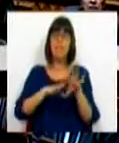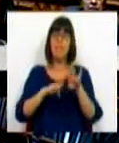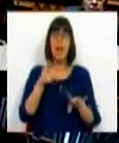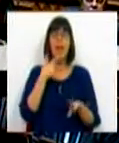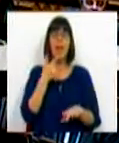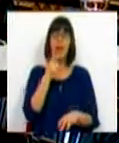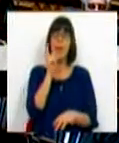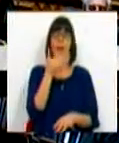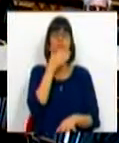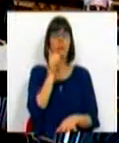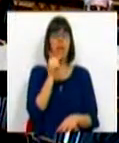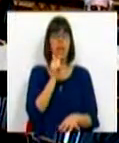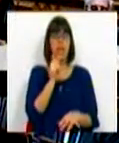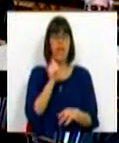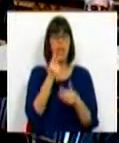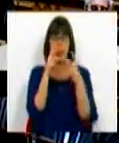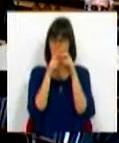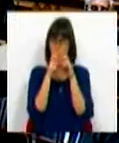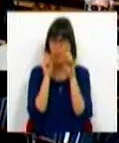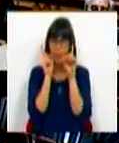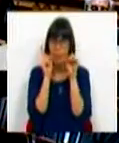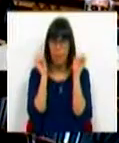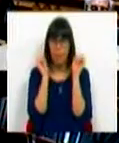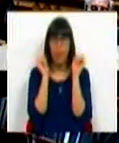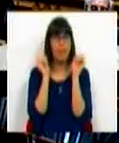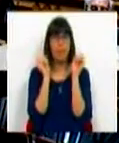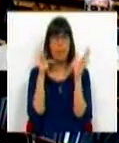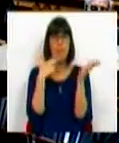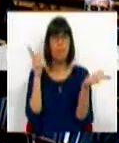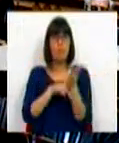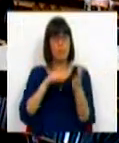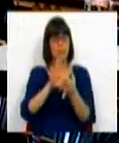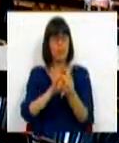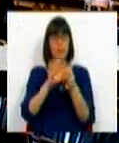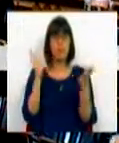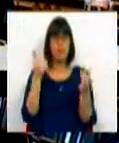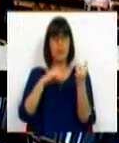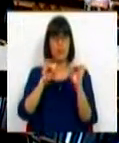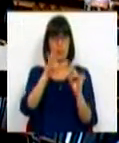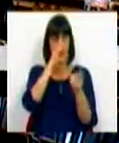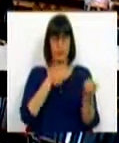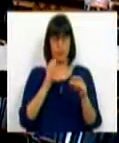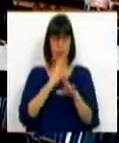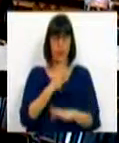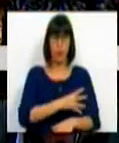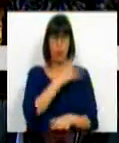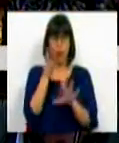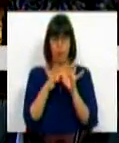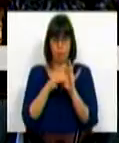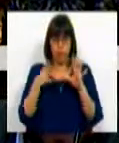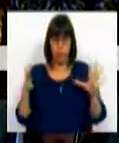de palavras bonitas, que tem um pequeno problema, é que não jogam com a realidade da vossa governação nos últimos